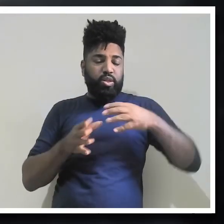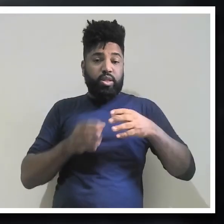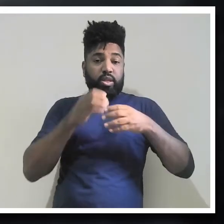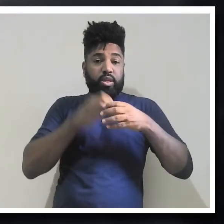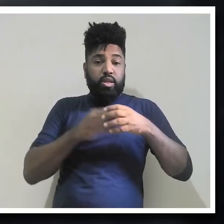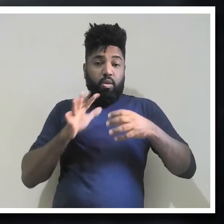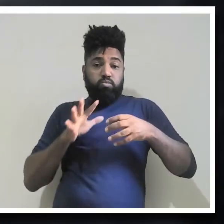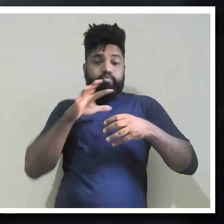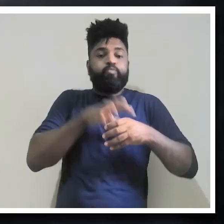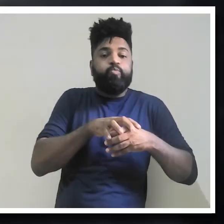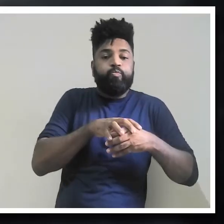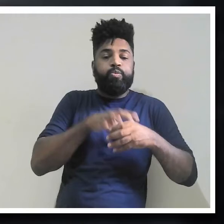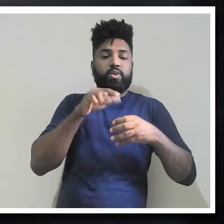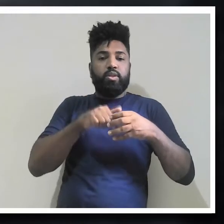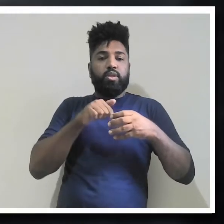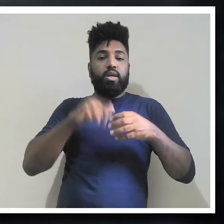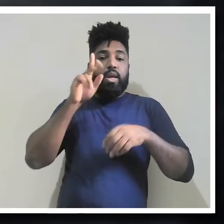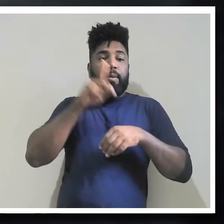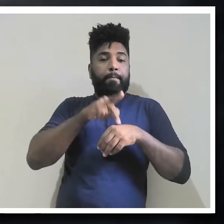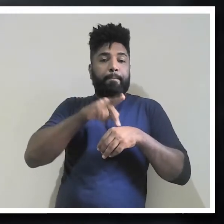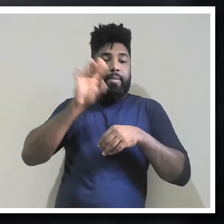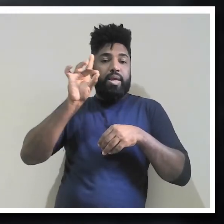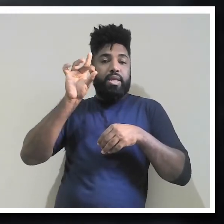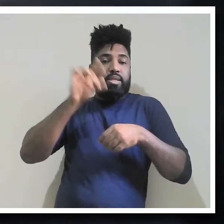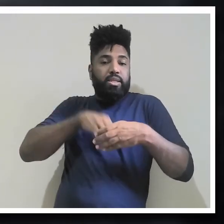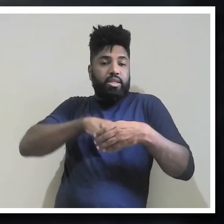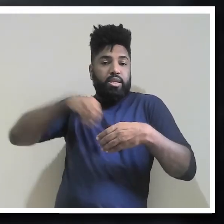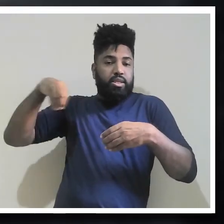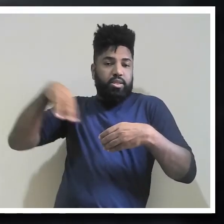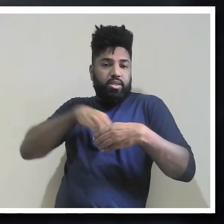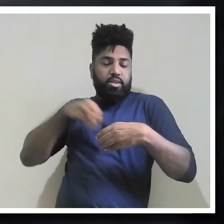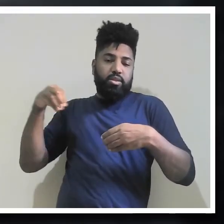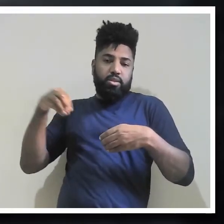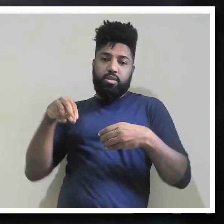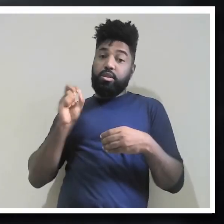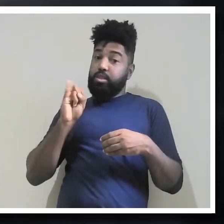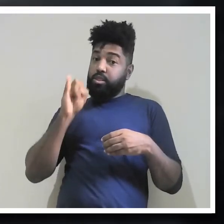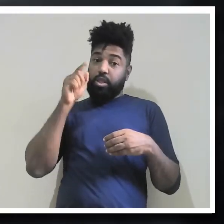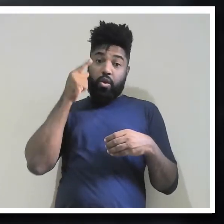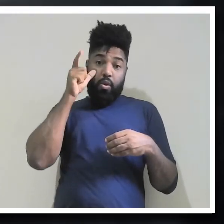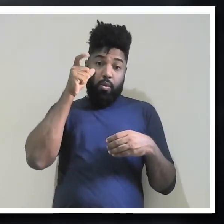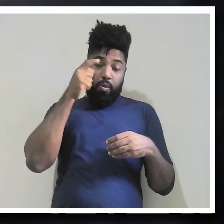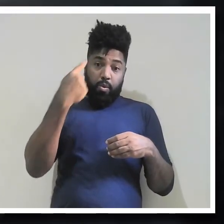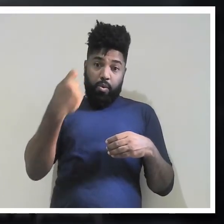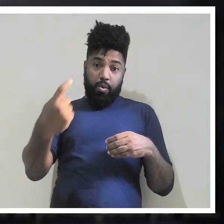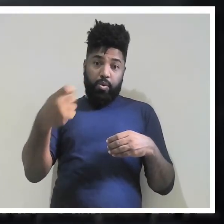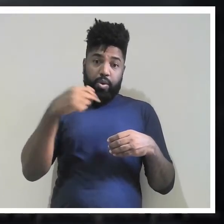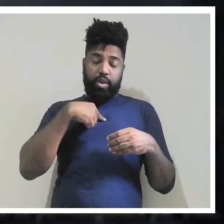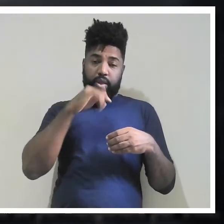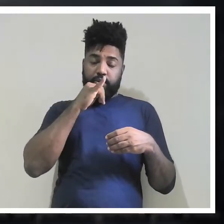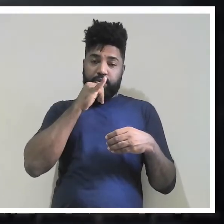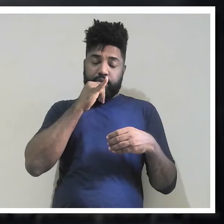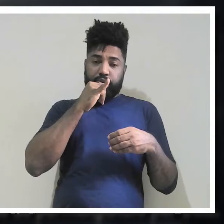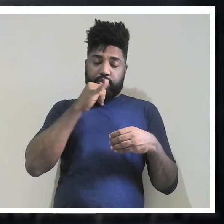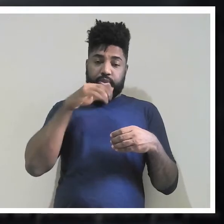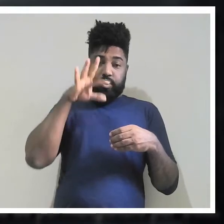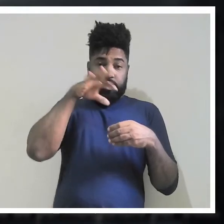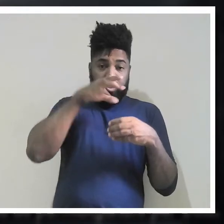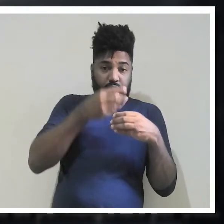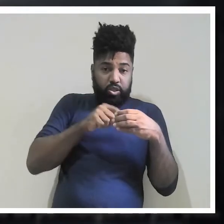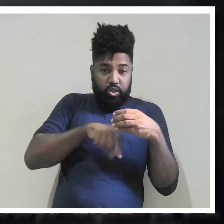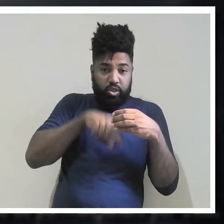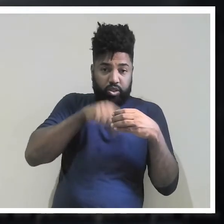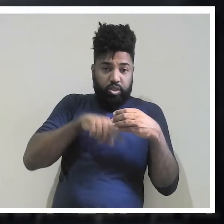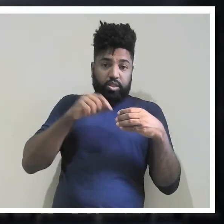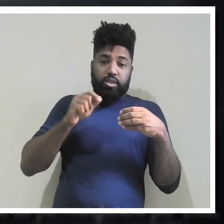vácuo para recolher apenas o sólido. Se você tiver um interesse de fazer uma filtração a vácuo, mas com interesse específico no líquido,